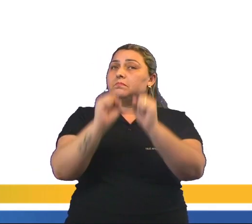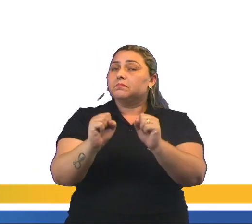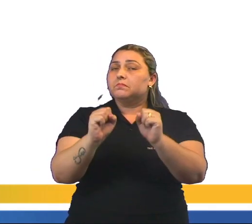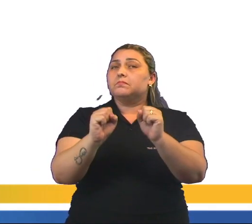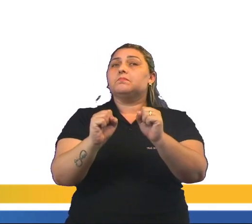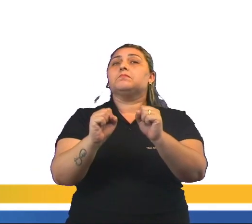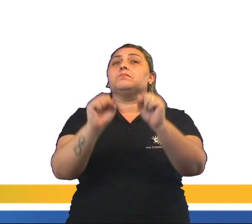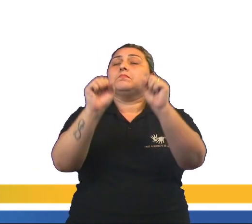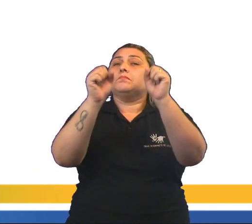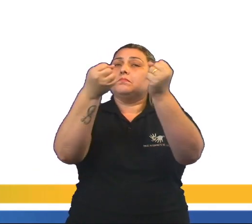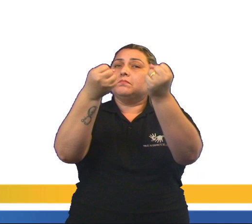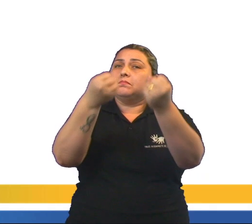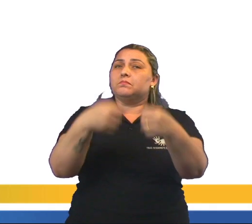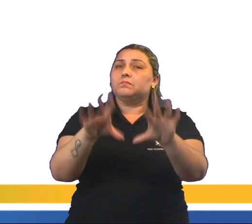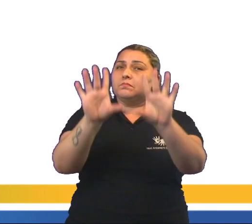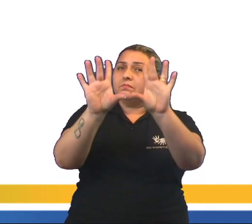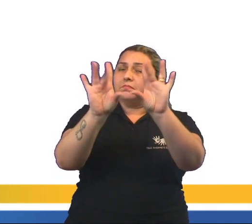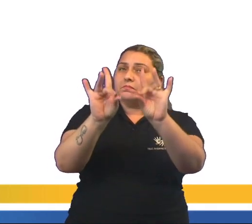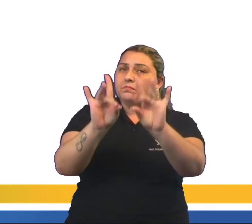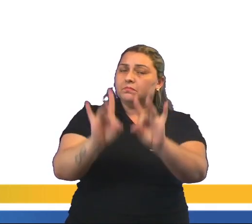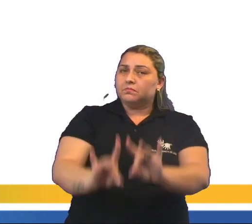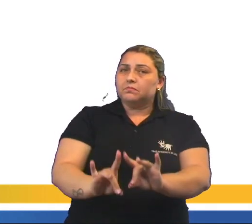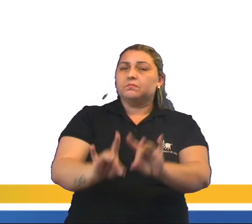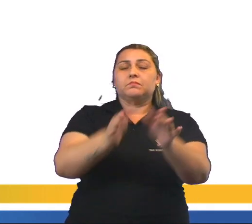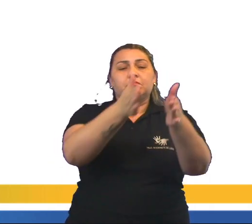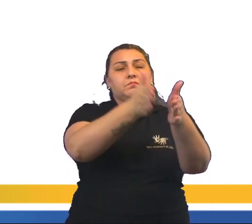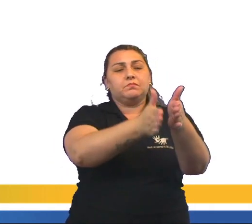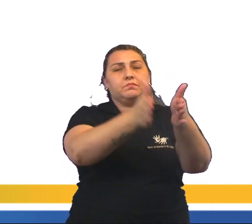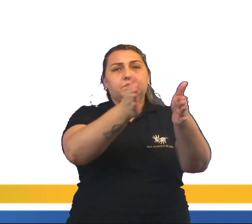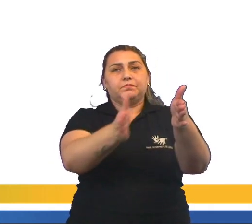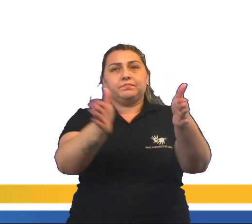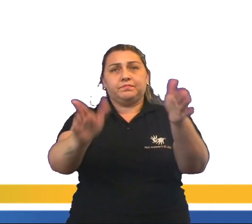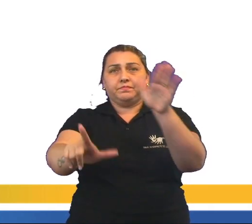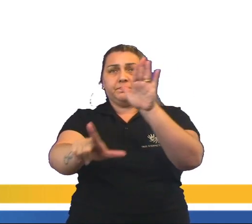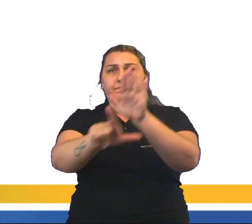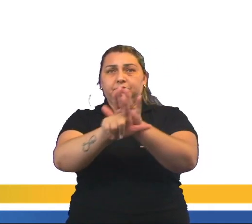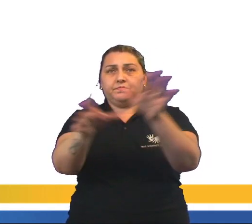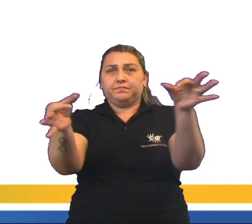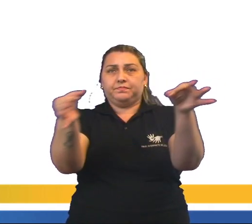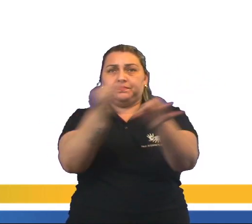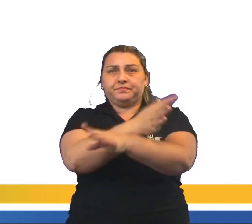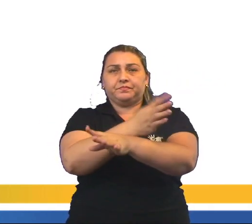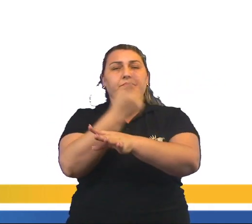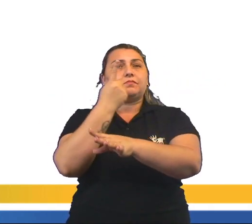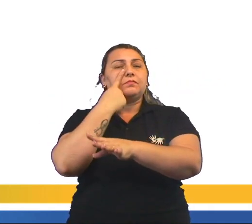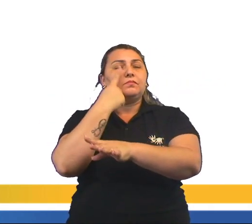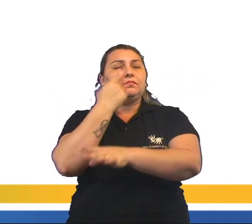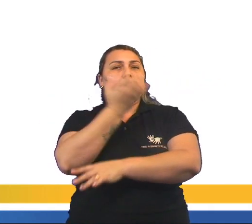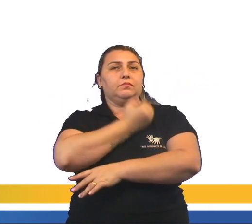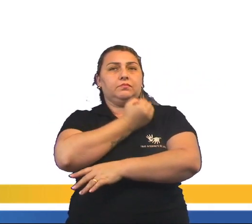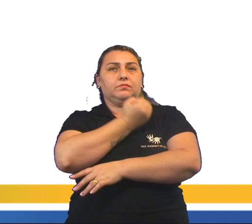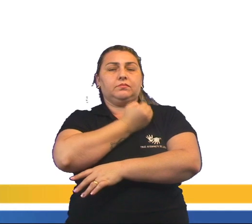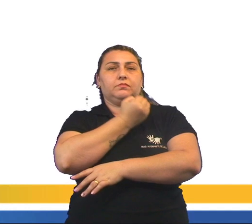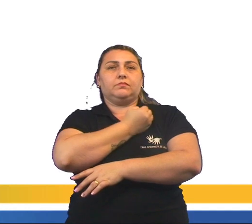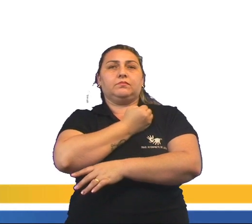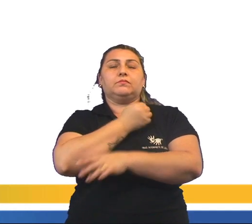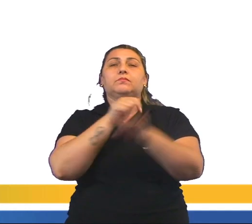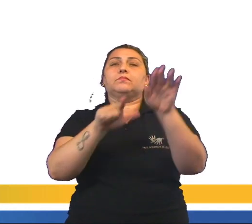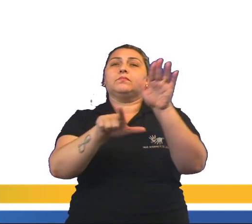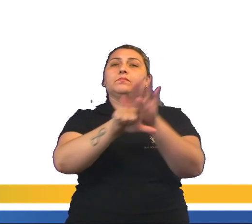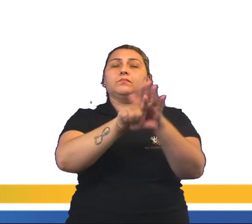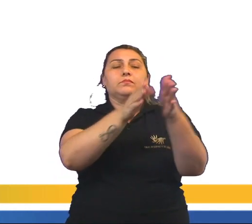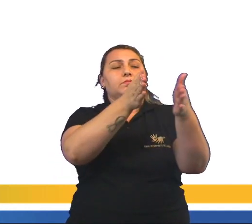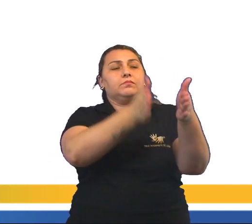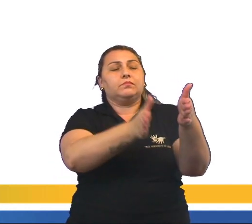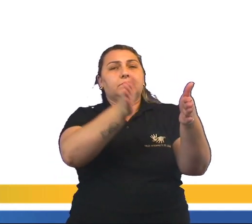podemos descrever essa sequência pela lei de informação Observe os números que essa é a lei